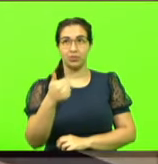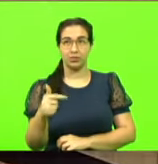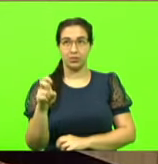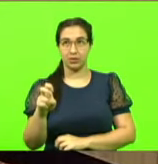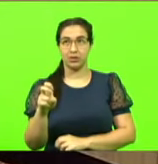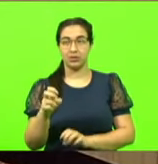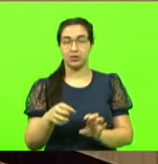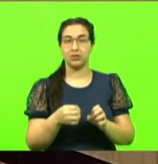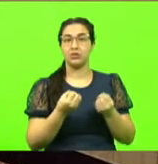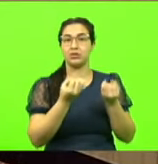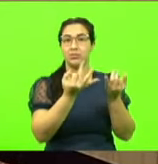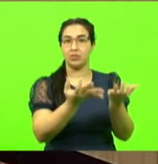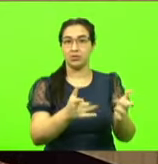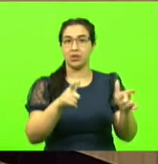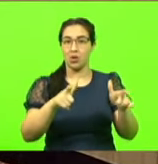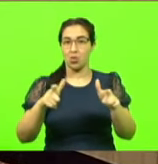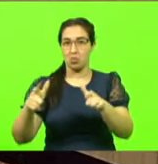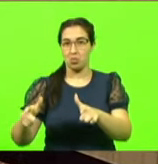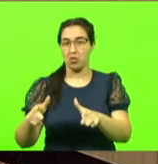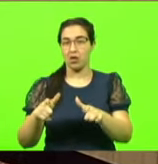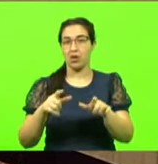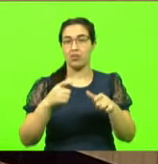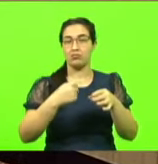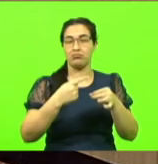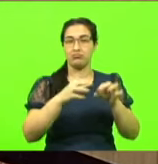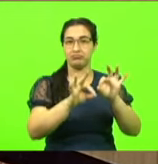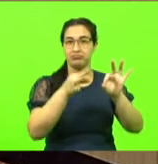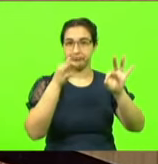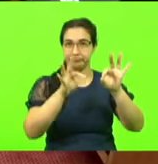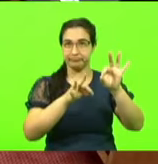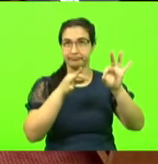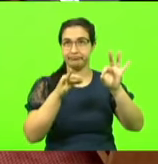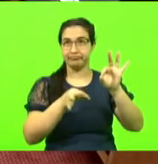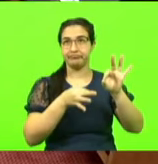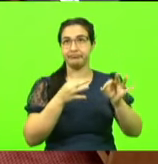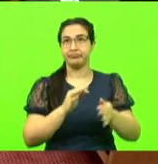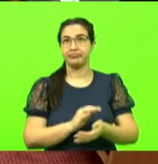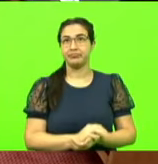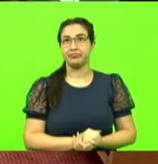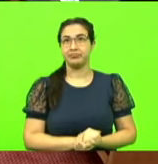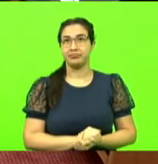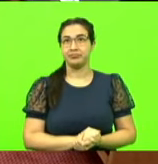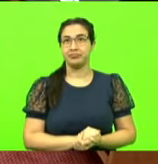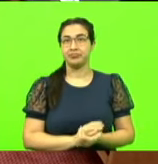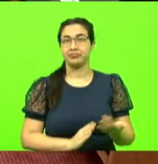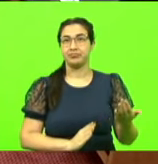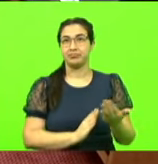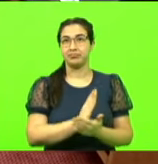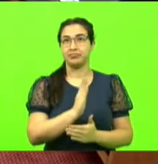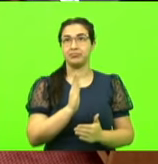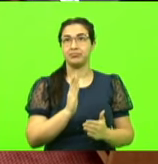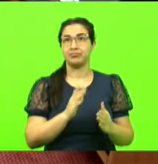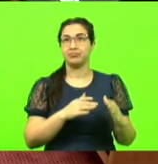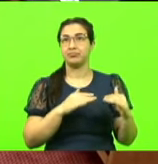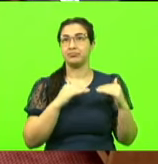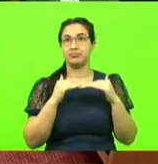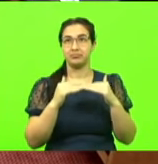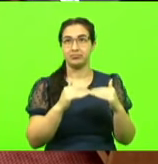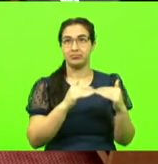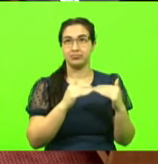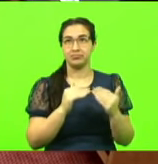de Videira. Deputados que aprovam, permaneçam como se encontram. Aprovado por